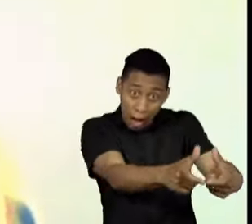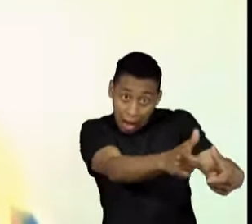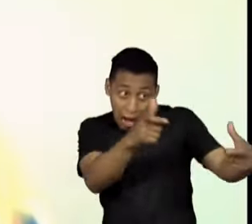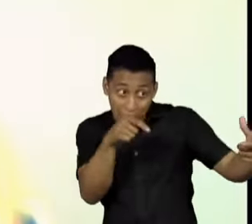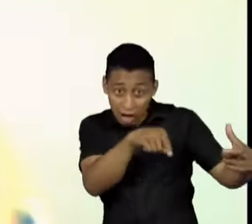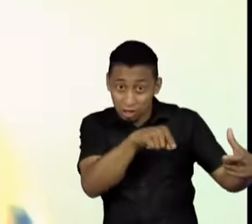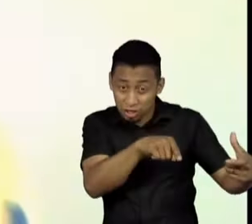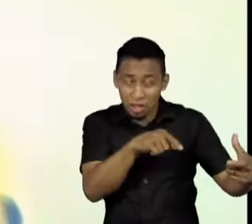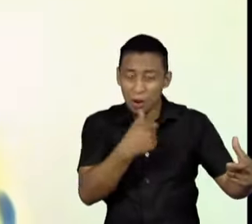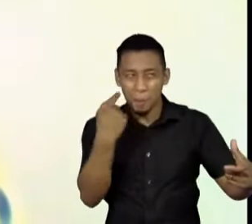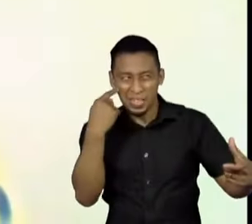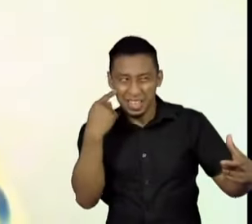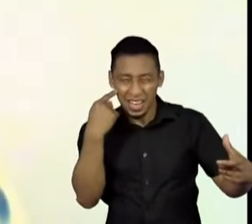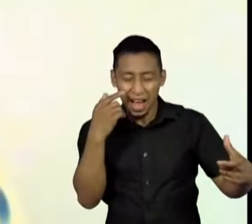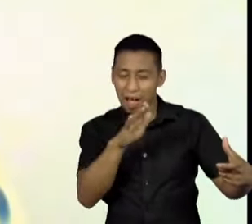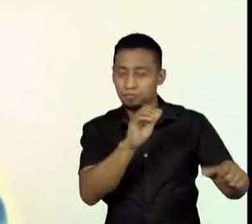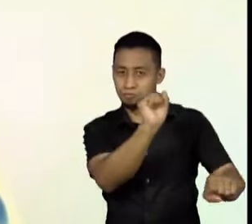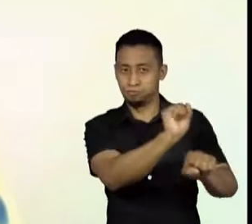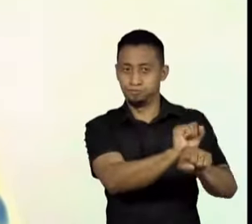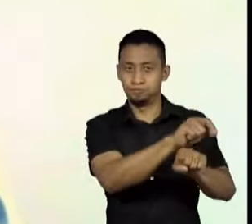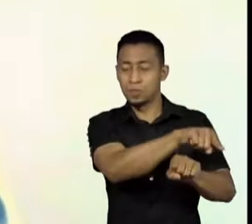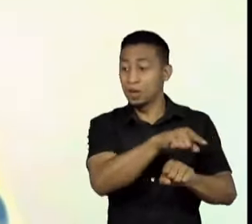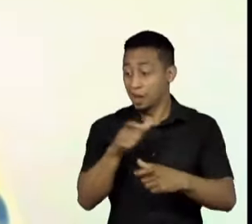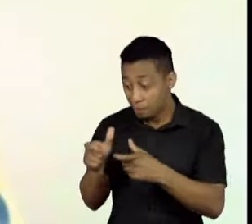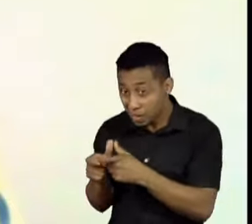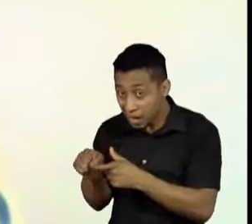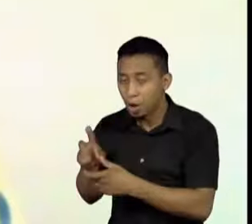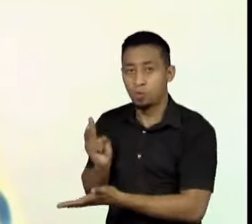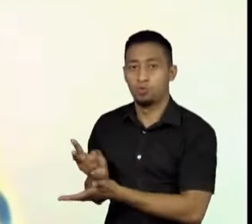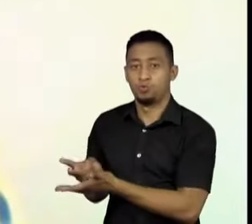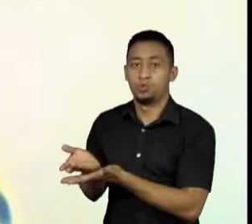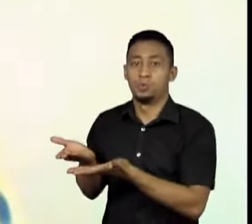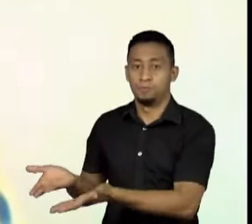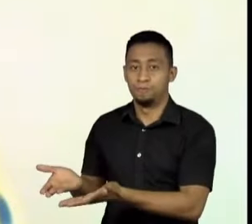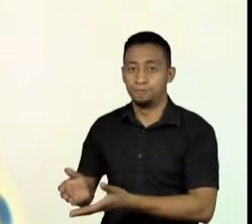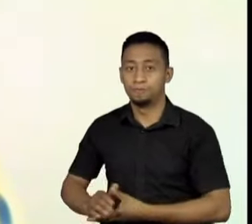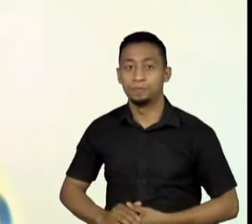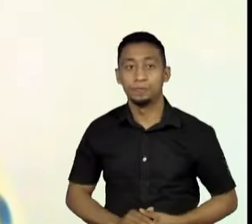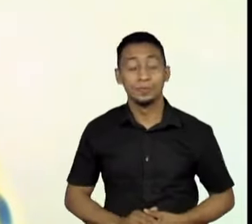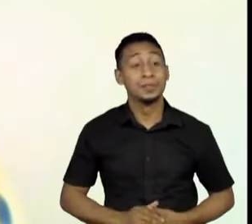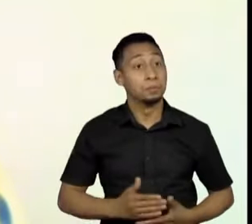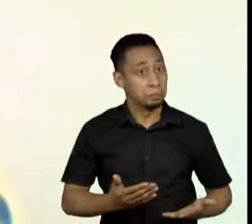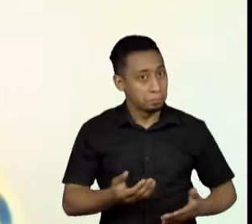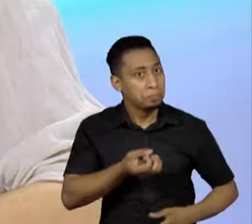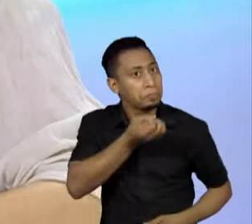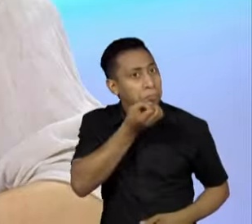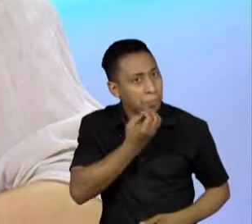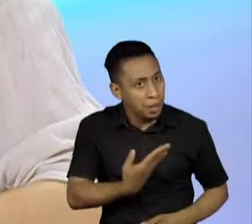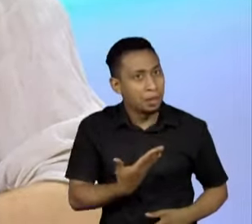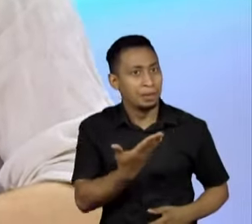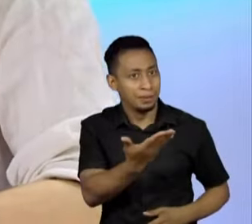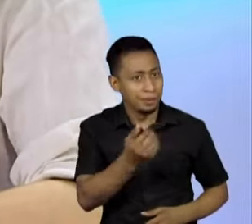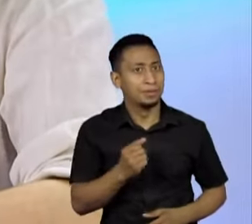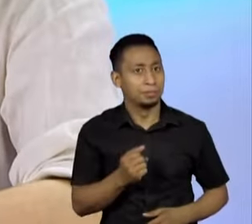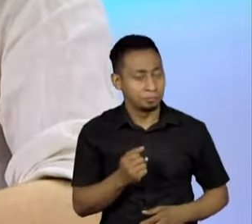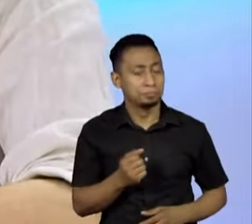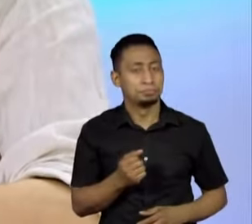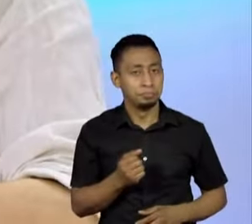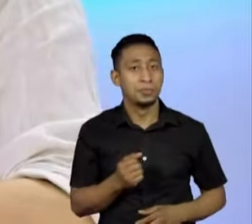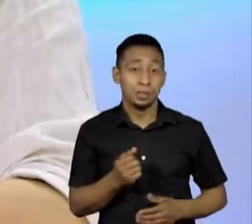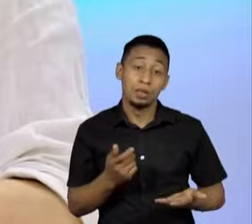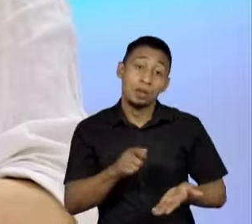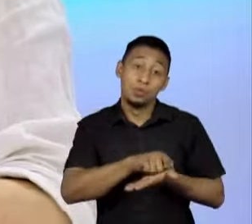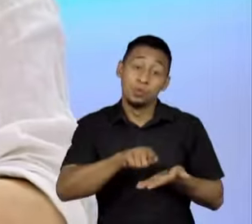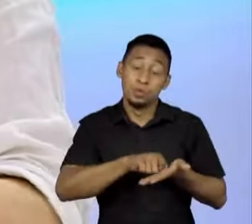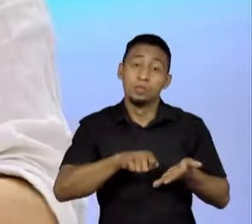quais eu comecei, eu não deixo. Paulo? Muito bem. Essa é uma posição importante no mercado de livros do